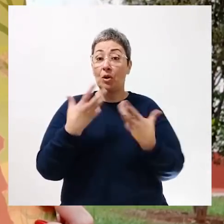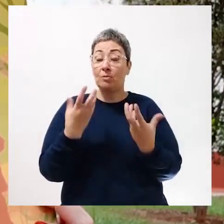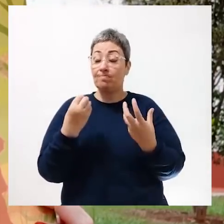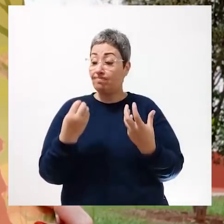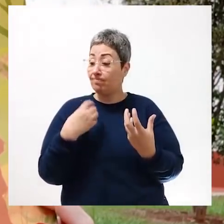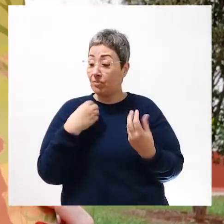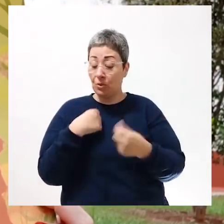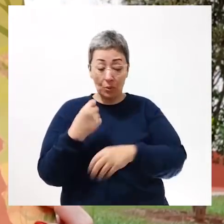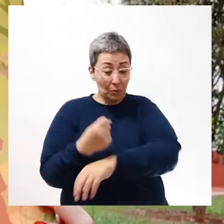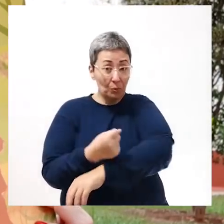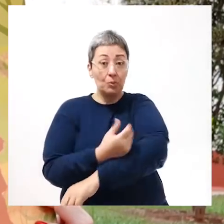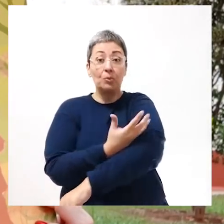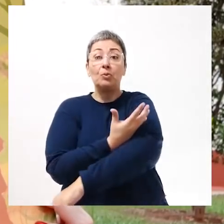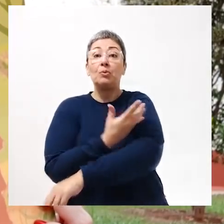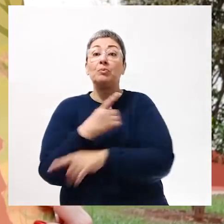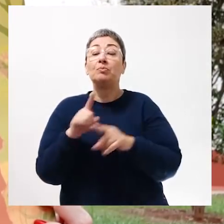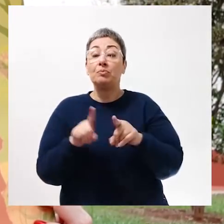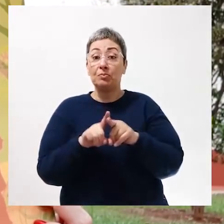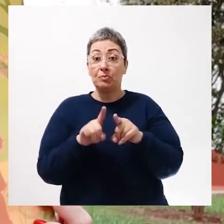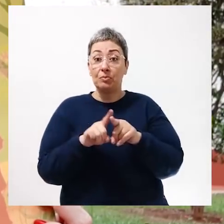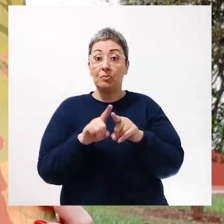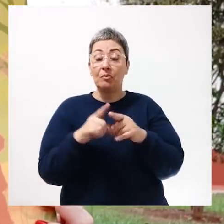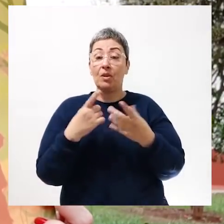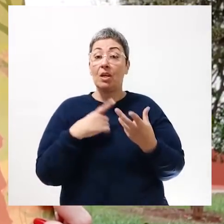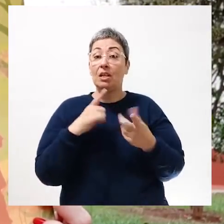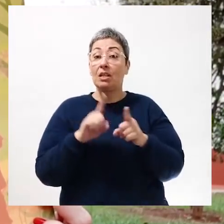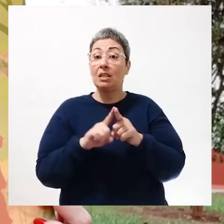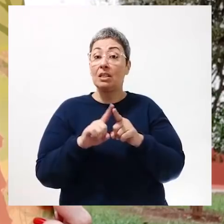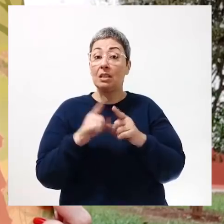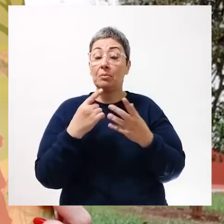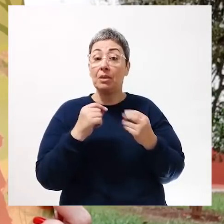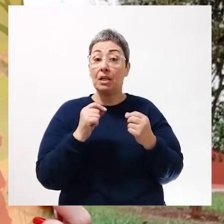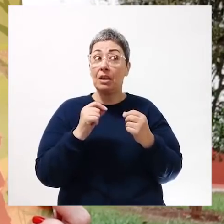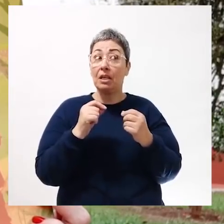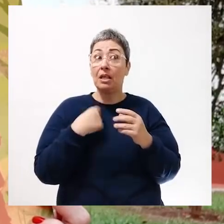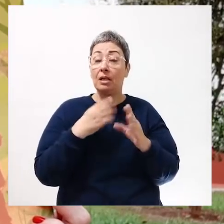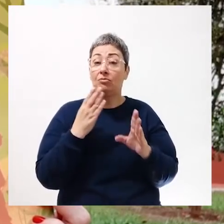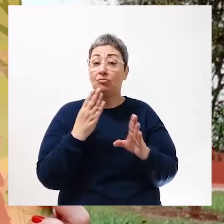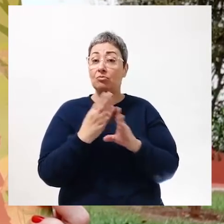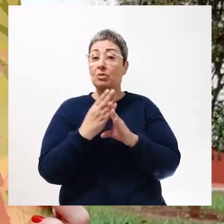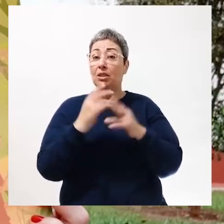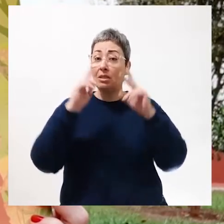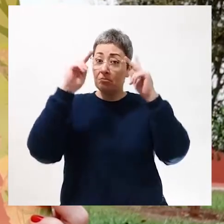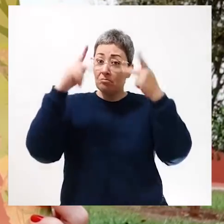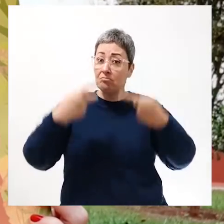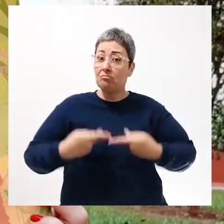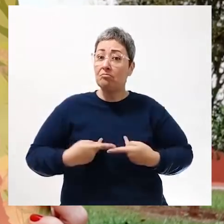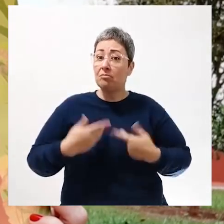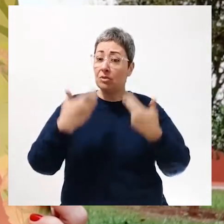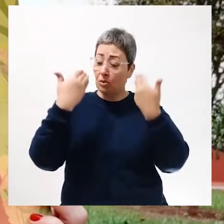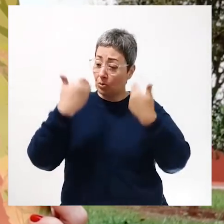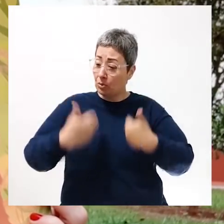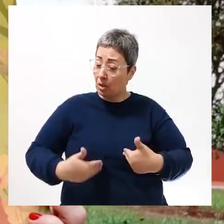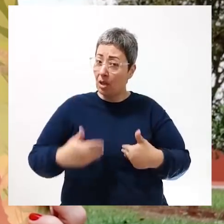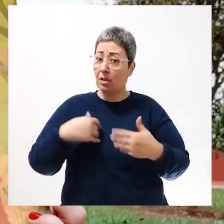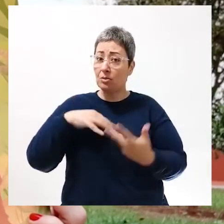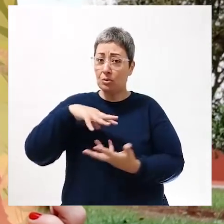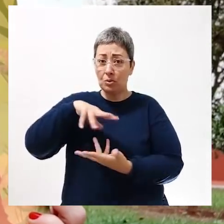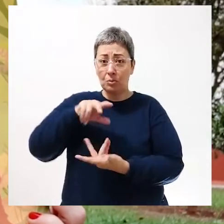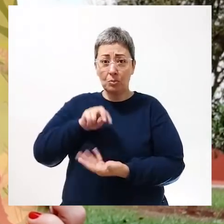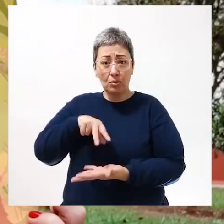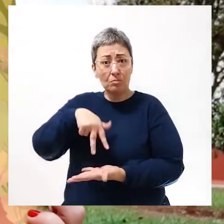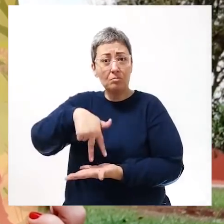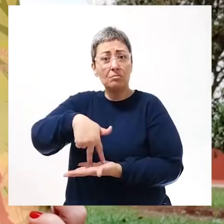nos comovermos. Não é isso? Outras maneiras de decifrar quem somos neste